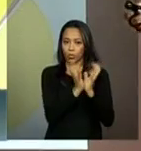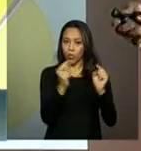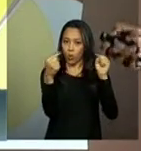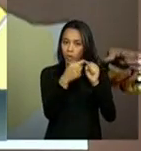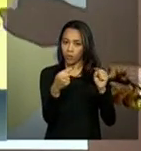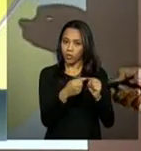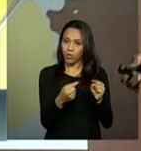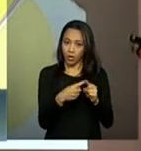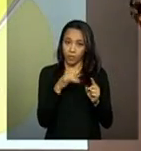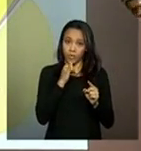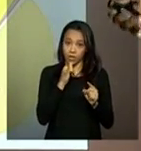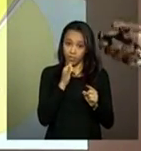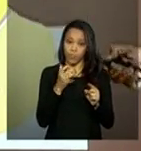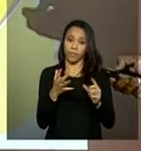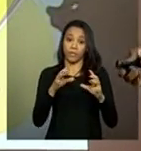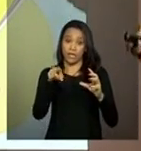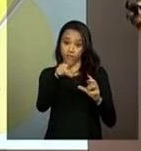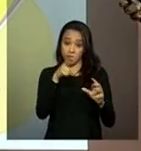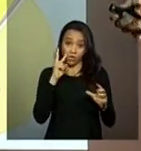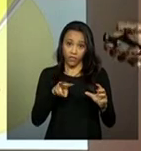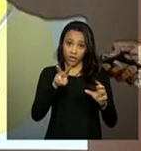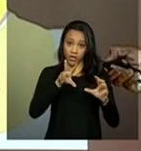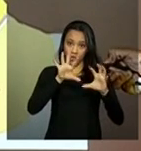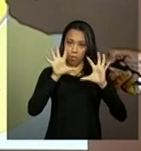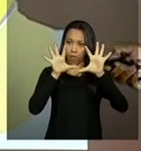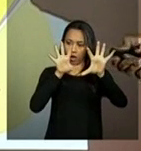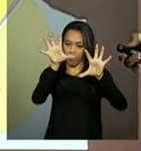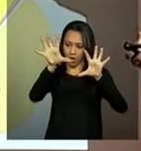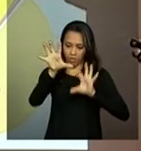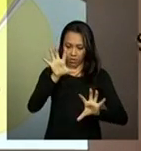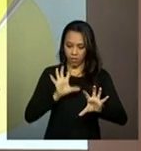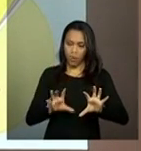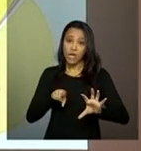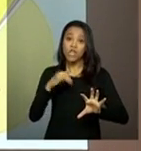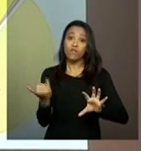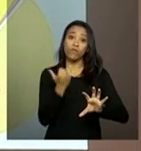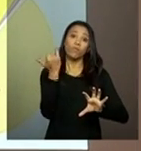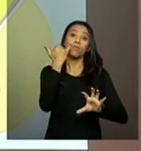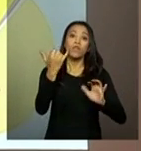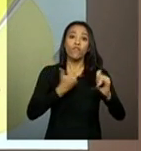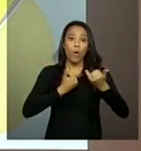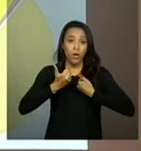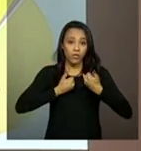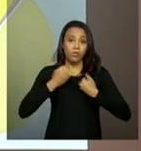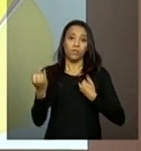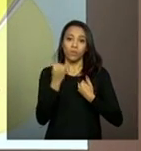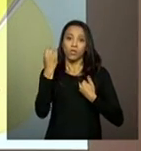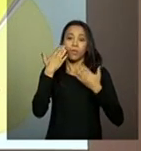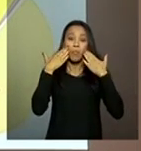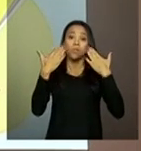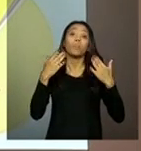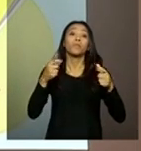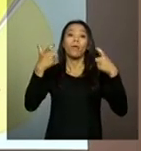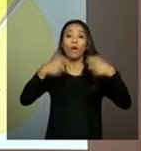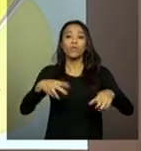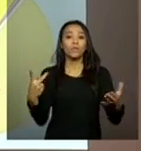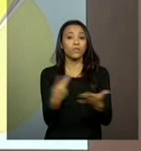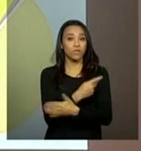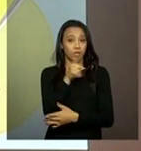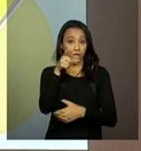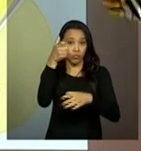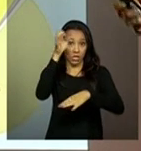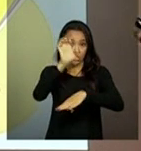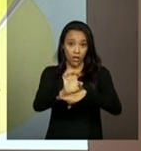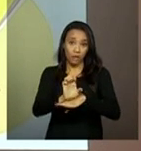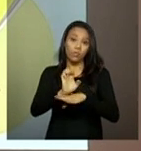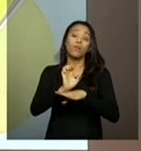nós podemos extrair desse conjunto de dados que eu acabei de mostrar para vocês, o que está acontecendo no estado do Pará. Nós podemos ir para o